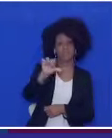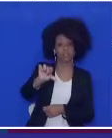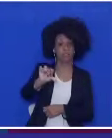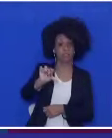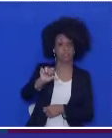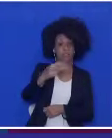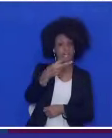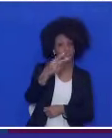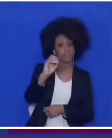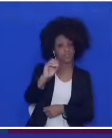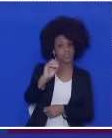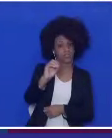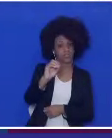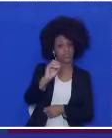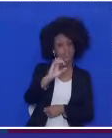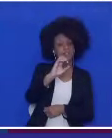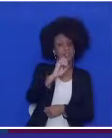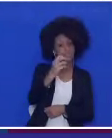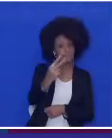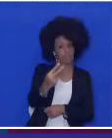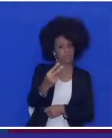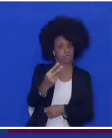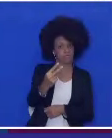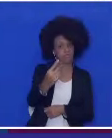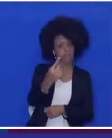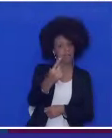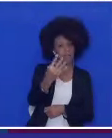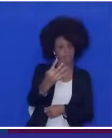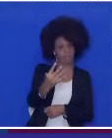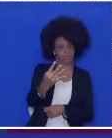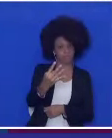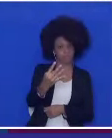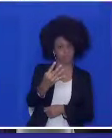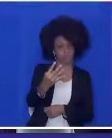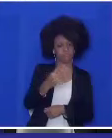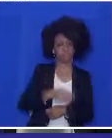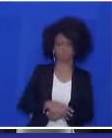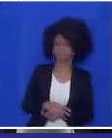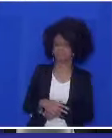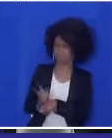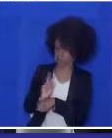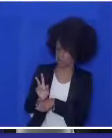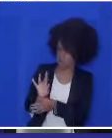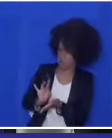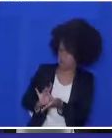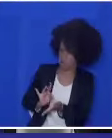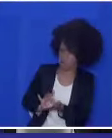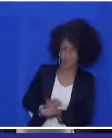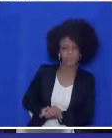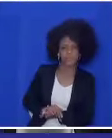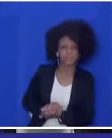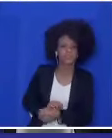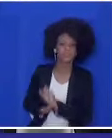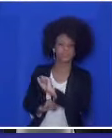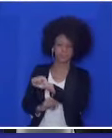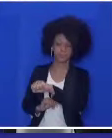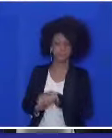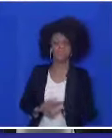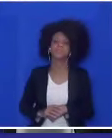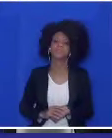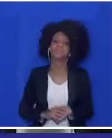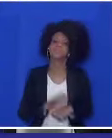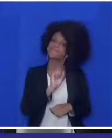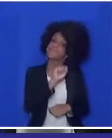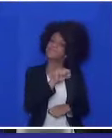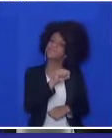79, 20... 02, 14. Os auditores confirmam as bolas sorteadas? Sim,